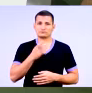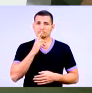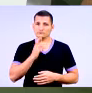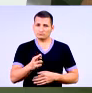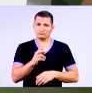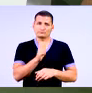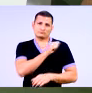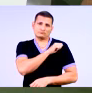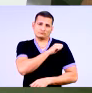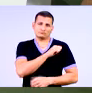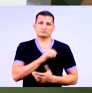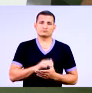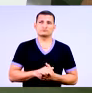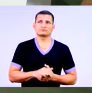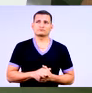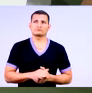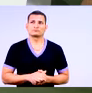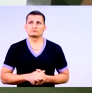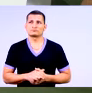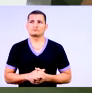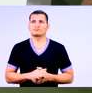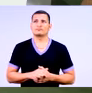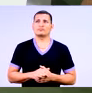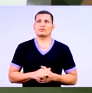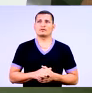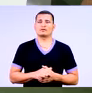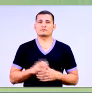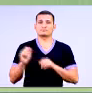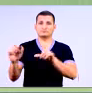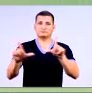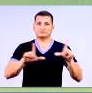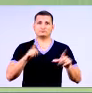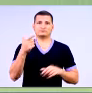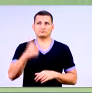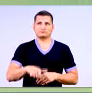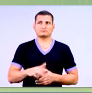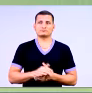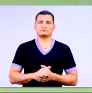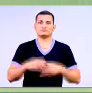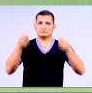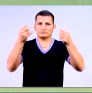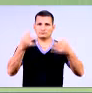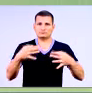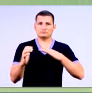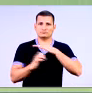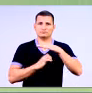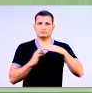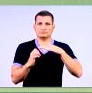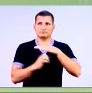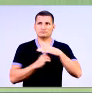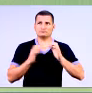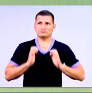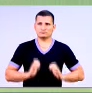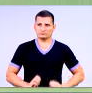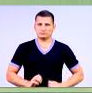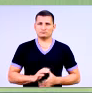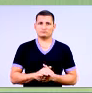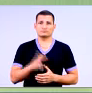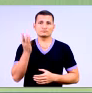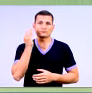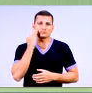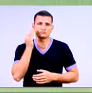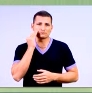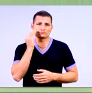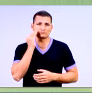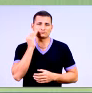Ok. Bem, eu vou trazer aqui novamente o slide que fala da ética empresarial, para que nós possamos